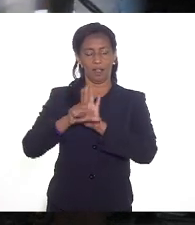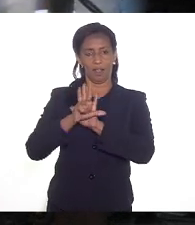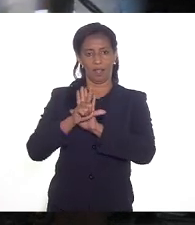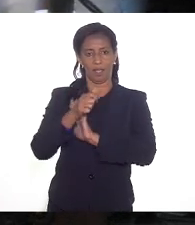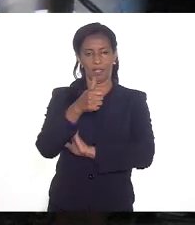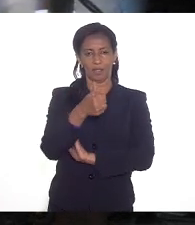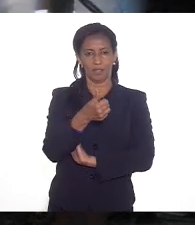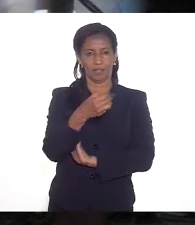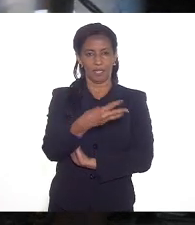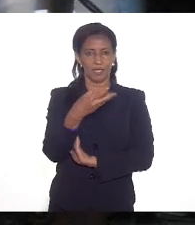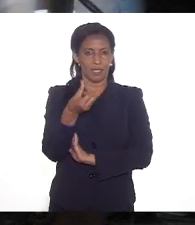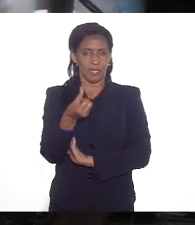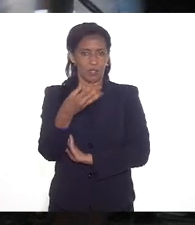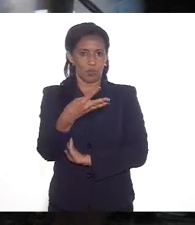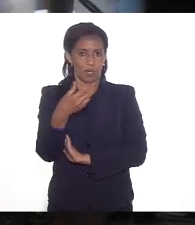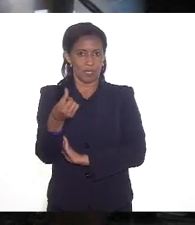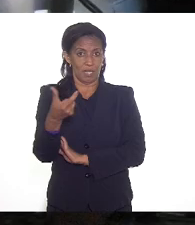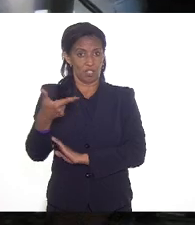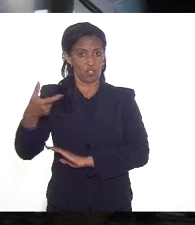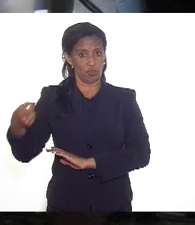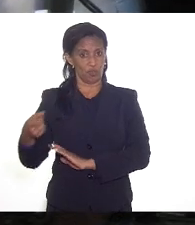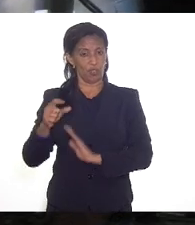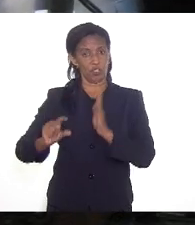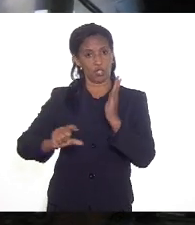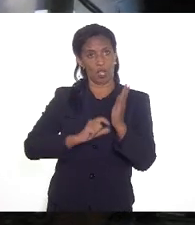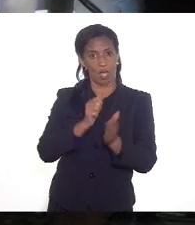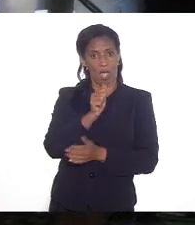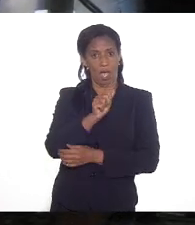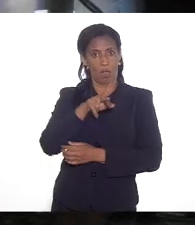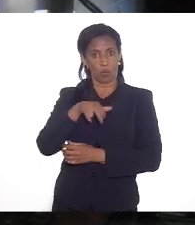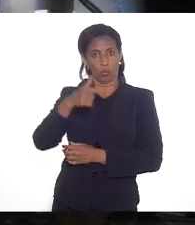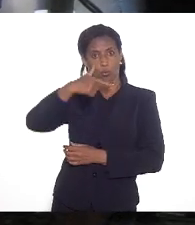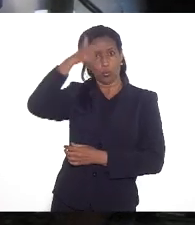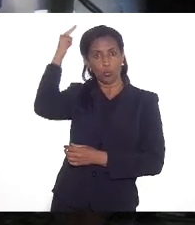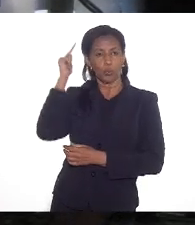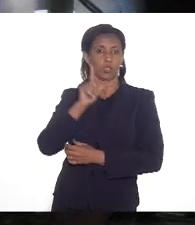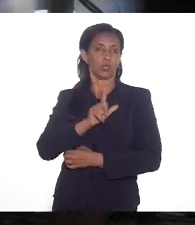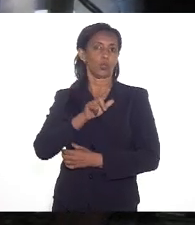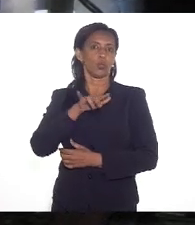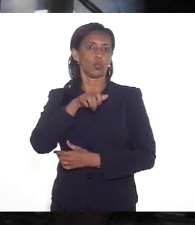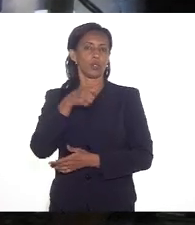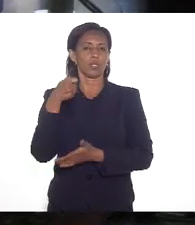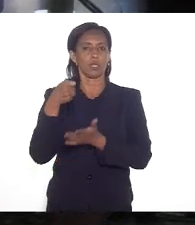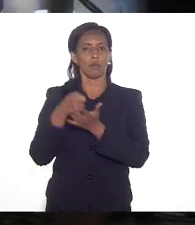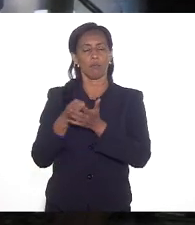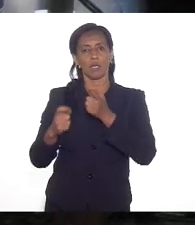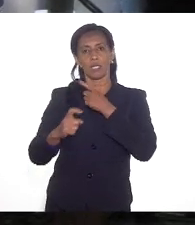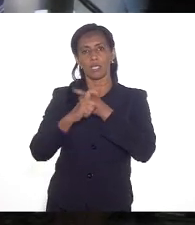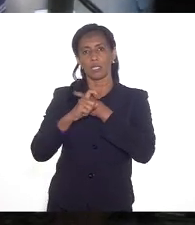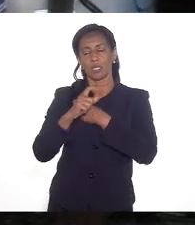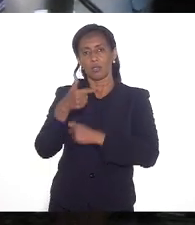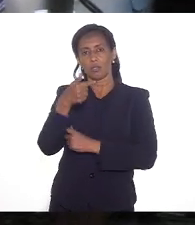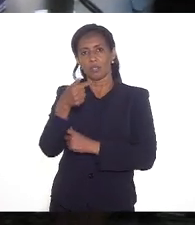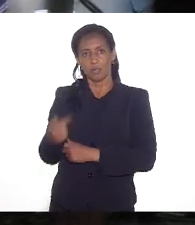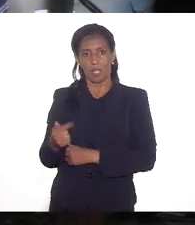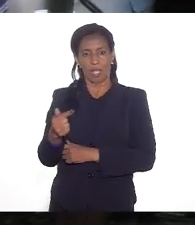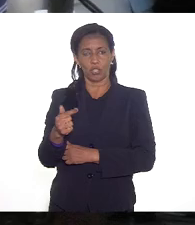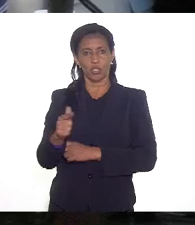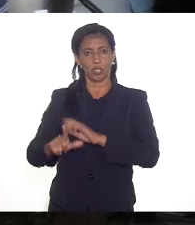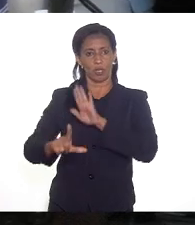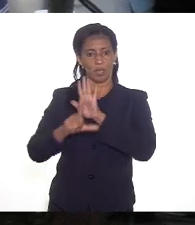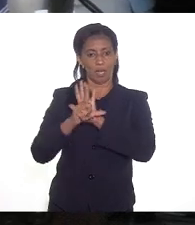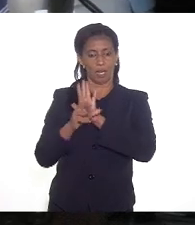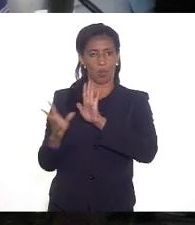3347 20 a teoria dos deputados Polo docinho que regulamenta o inciso 7 do artigo 2º da lei complementar